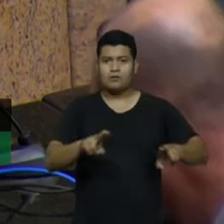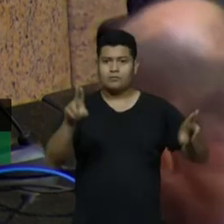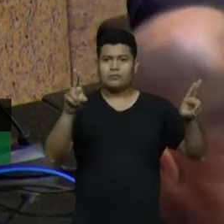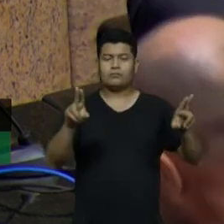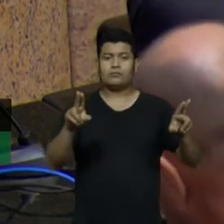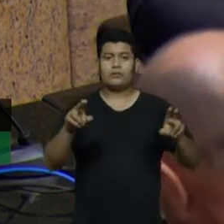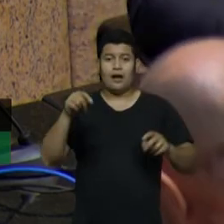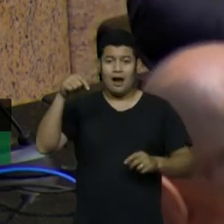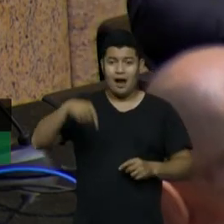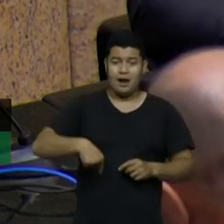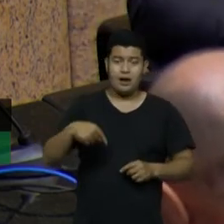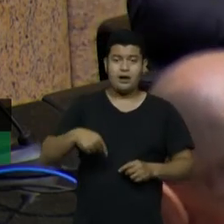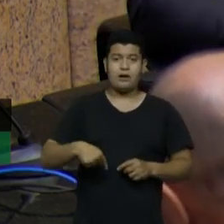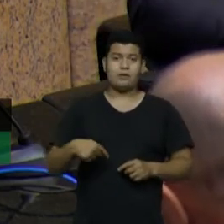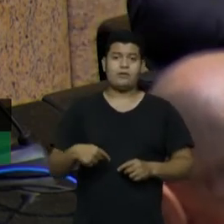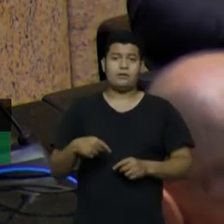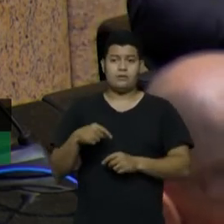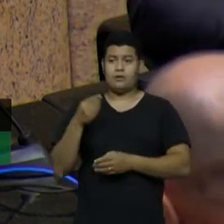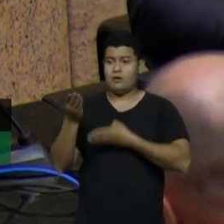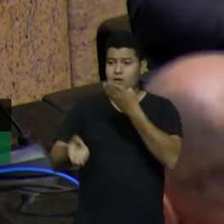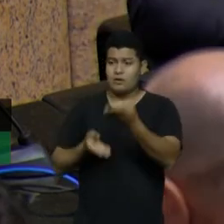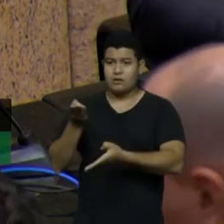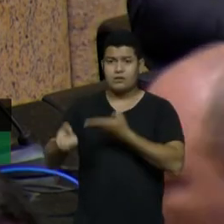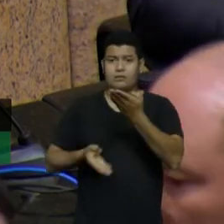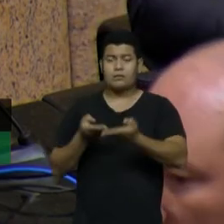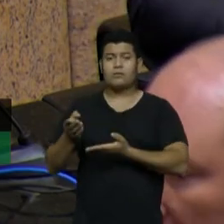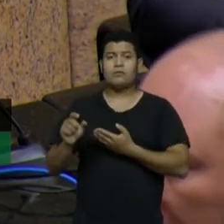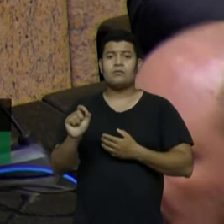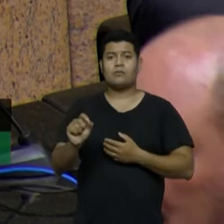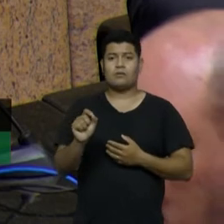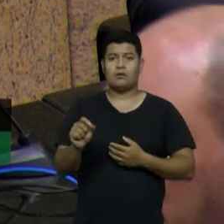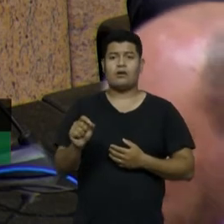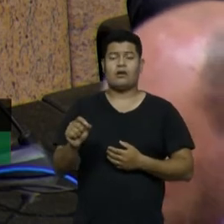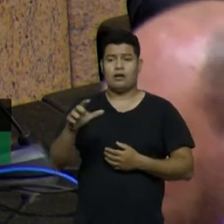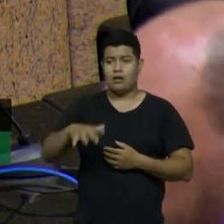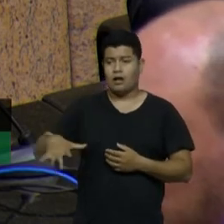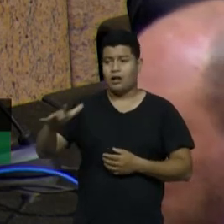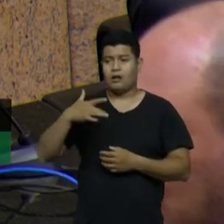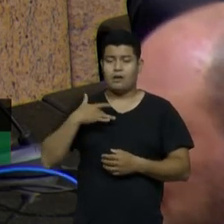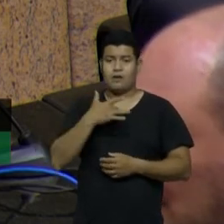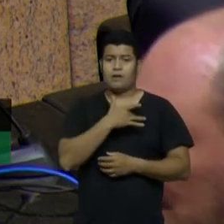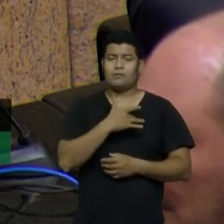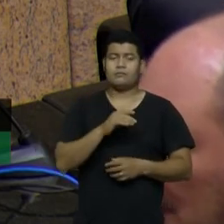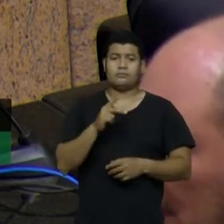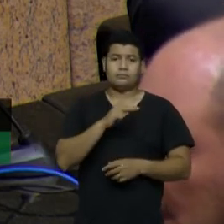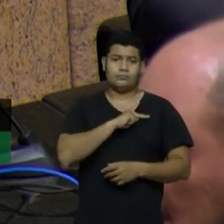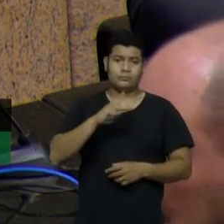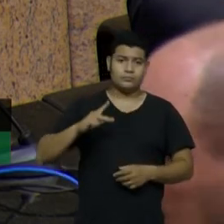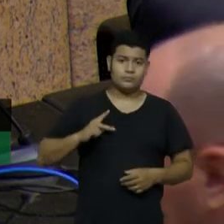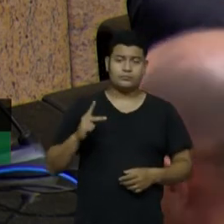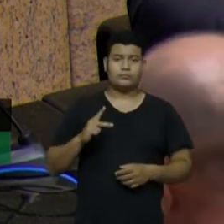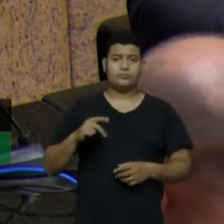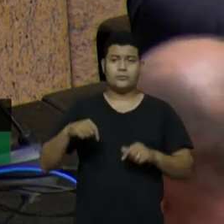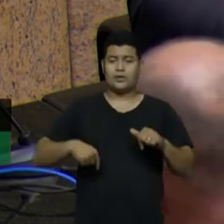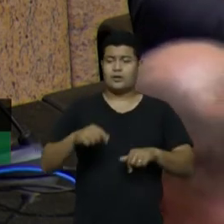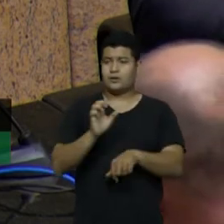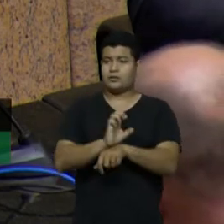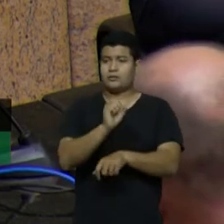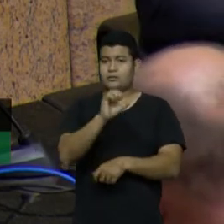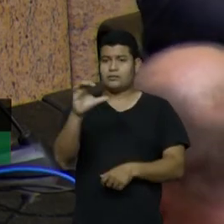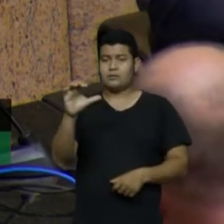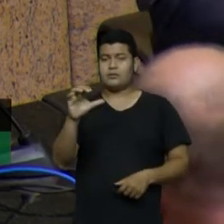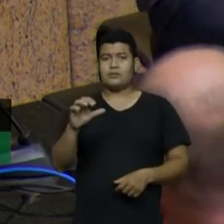inclusive, atende e faz atendimentos na saúde pública para os catarinenses e brasileiros. E esse serviço